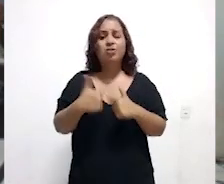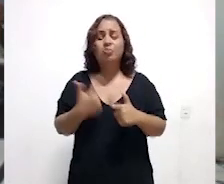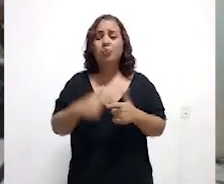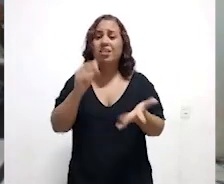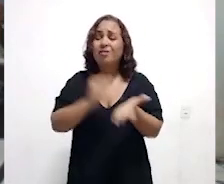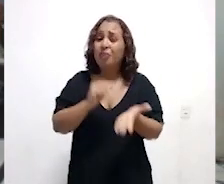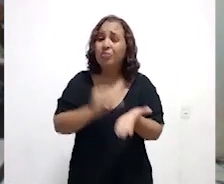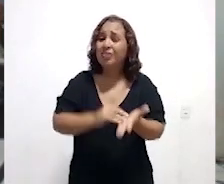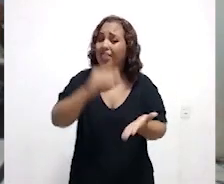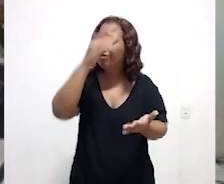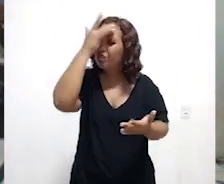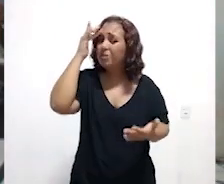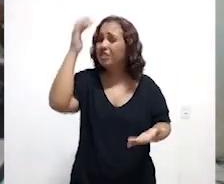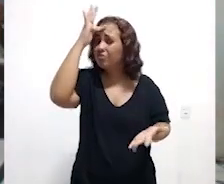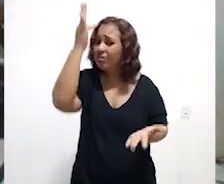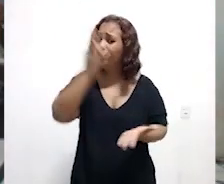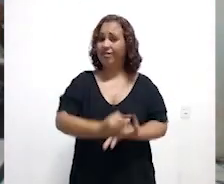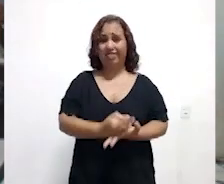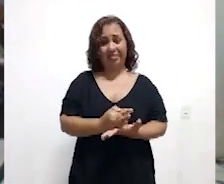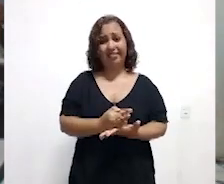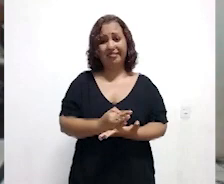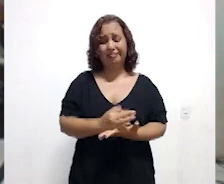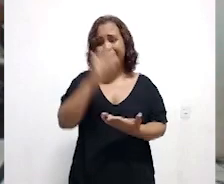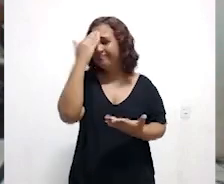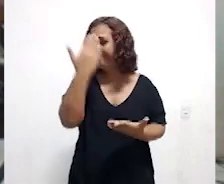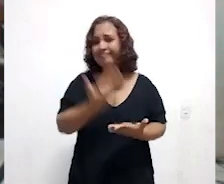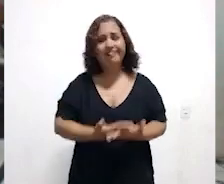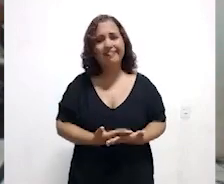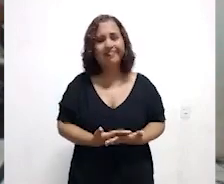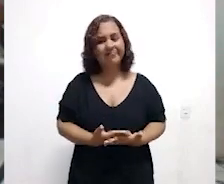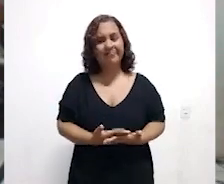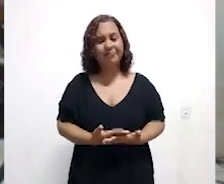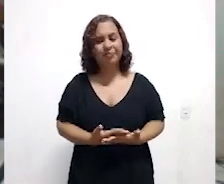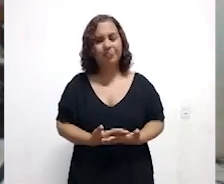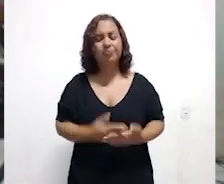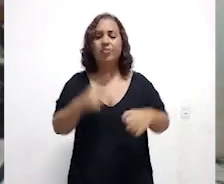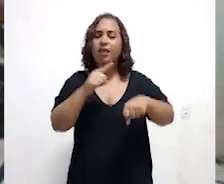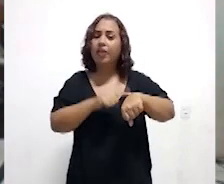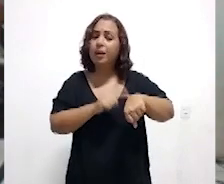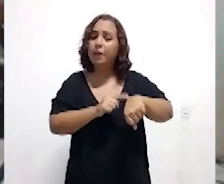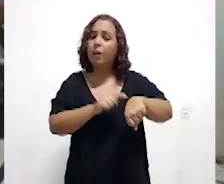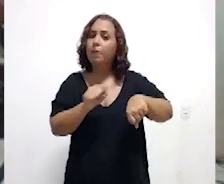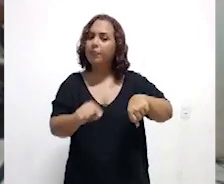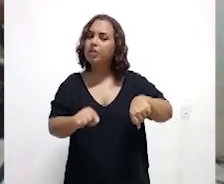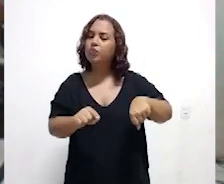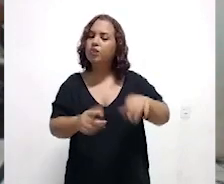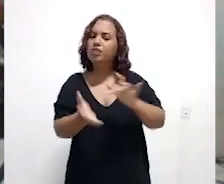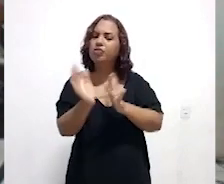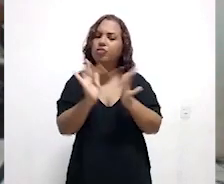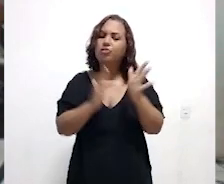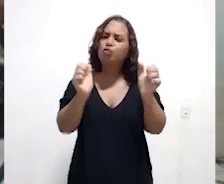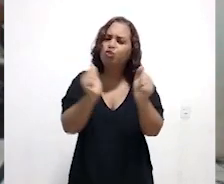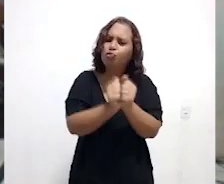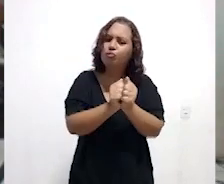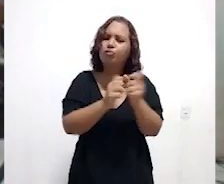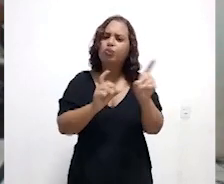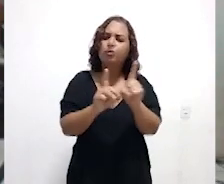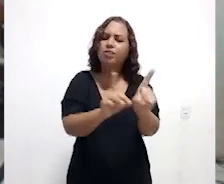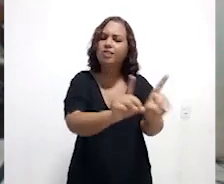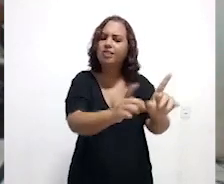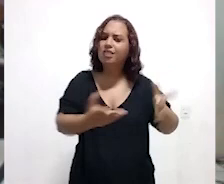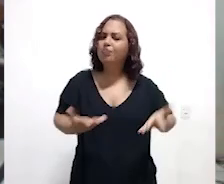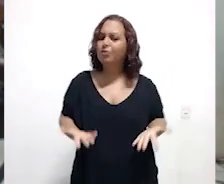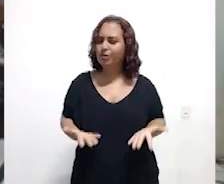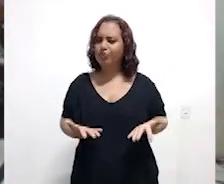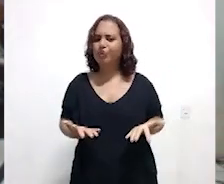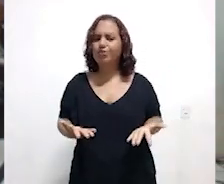geração. Ele está naquele momento ali, junto de seus discípulos.